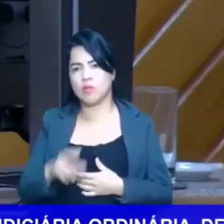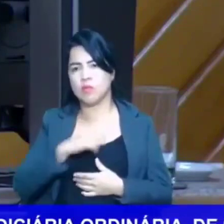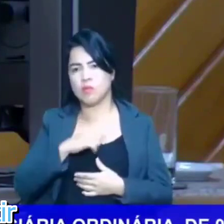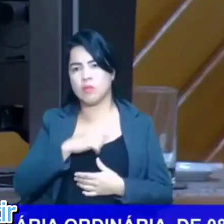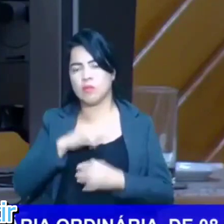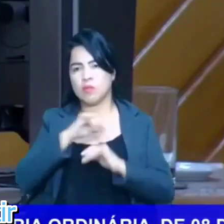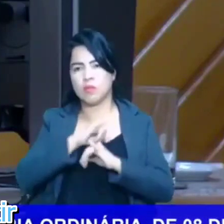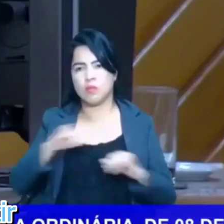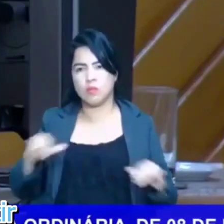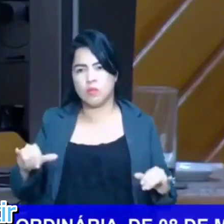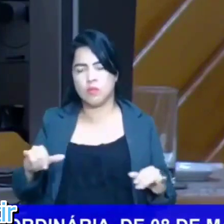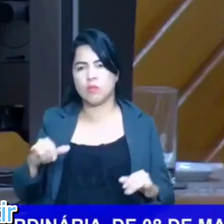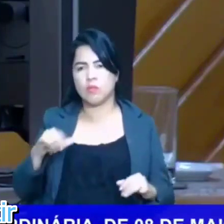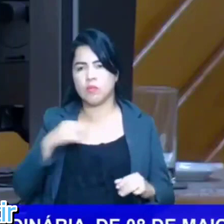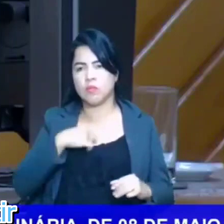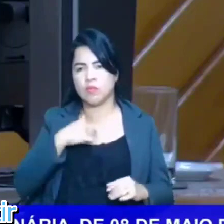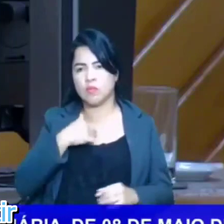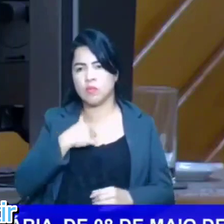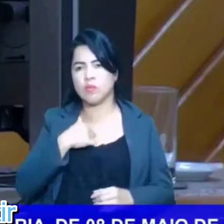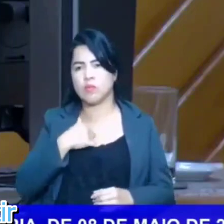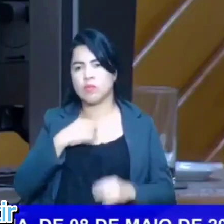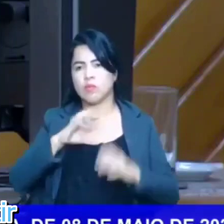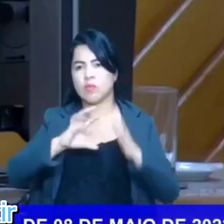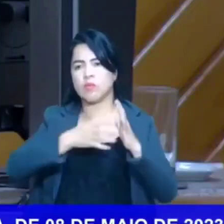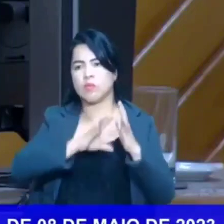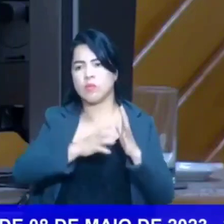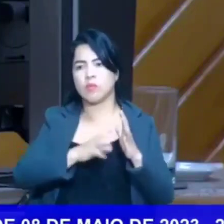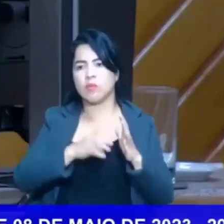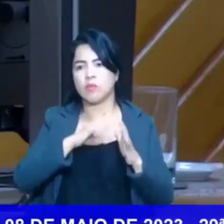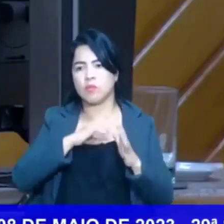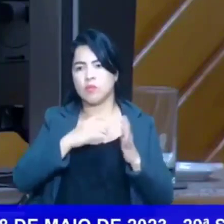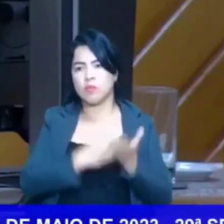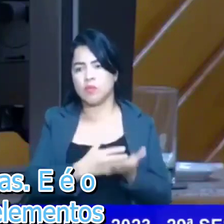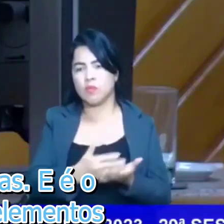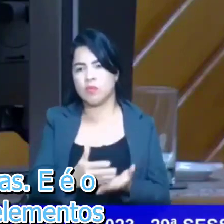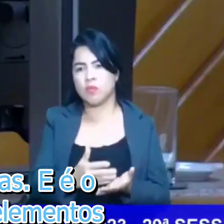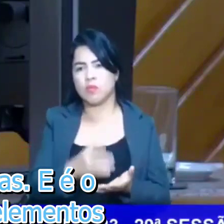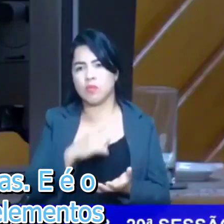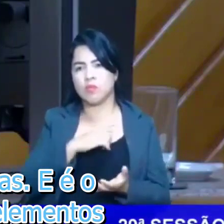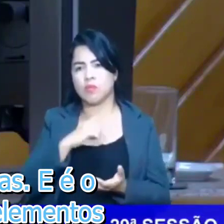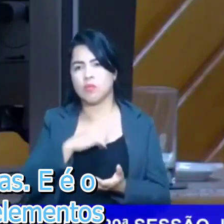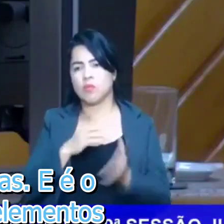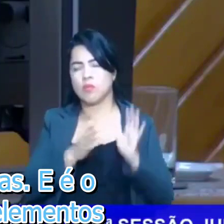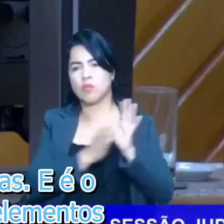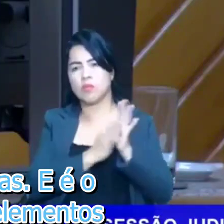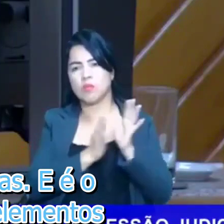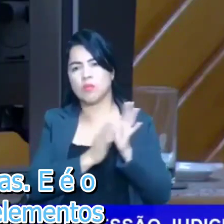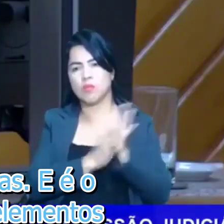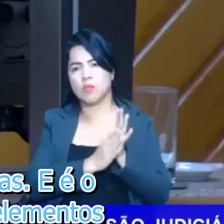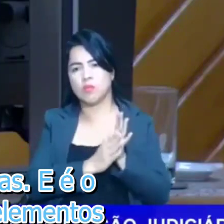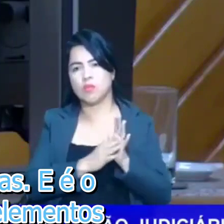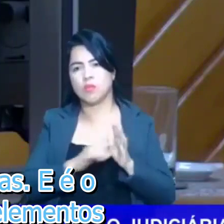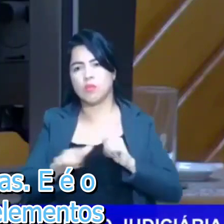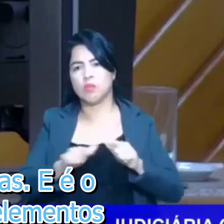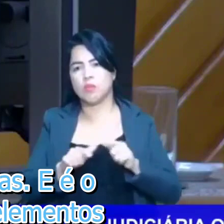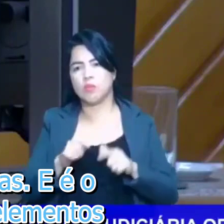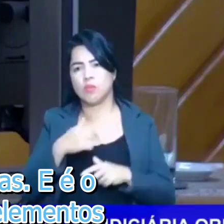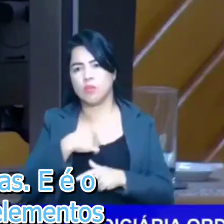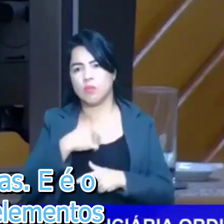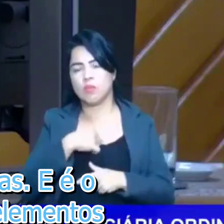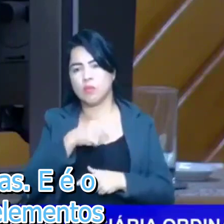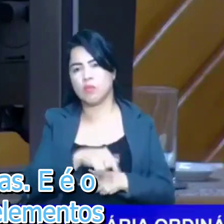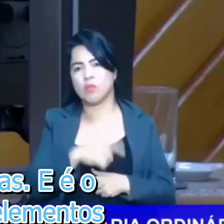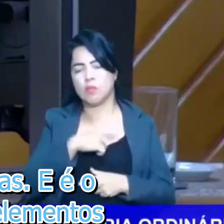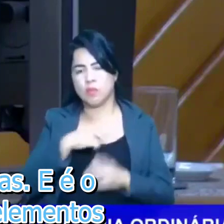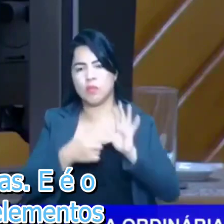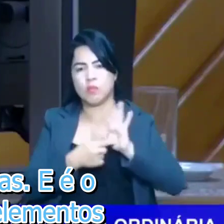me manifestado de forma favorável a partir dos elementos iniciais apresentados pelo prestador de contas. E é o caso